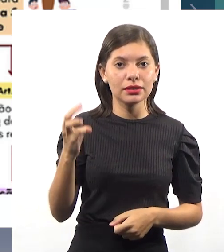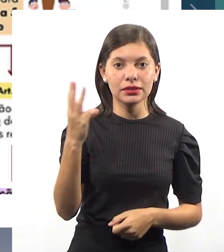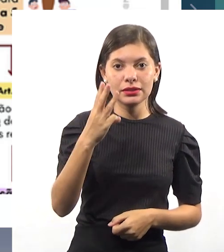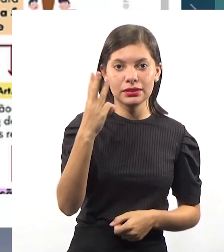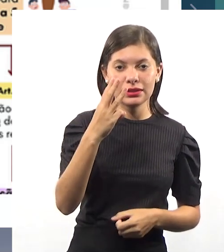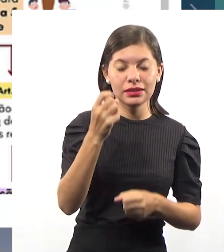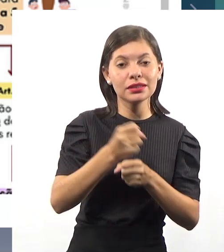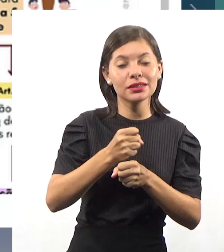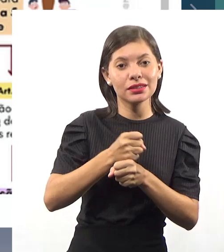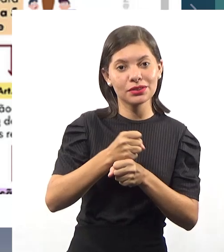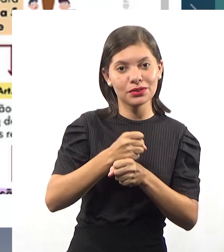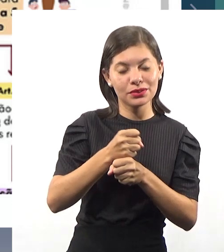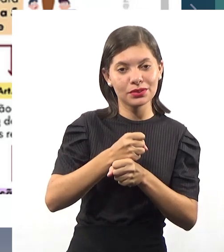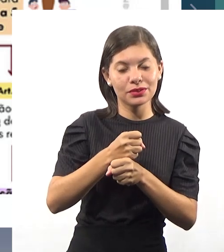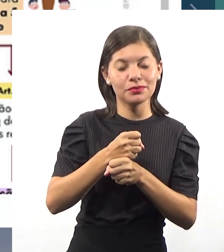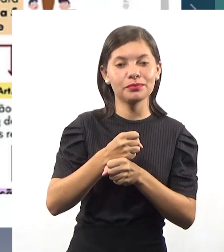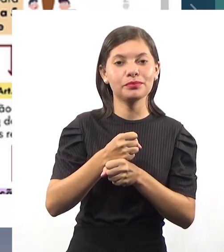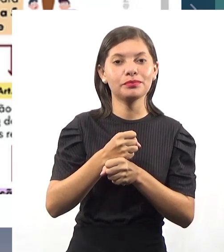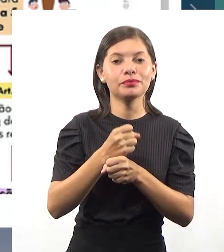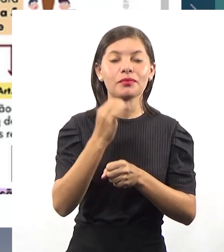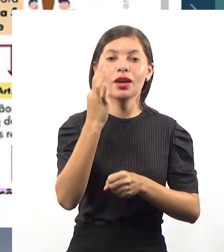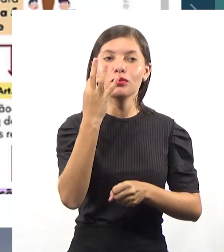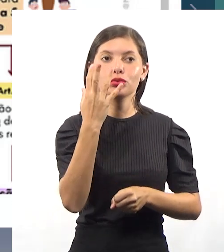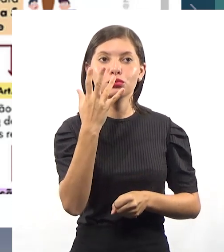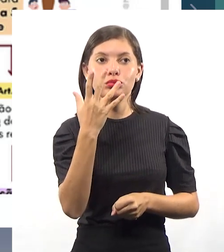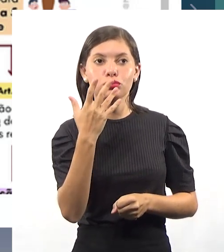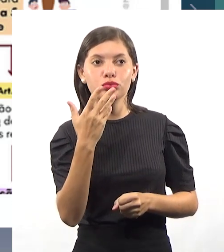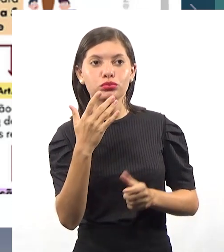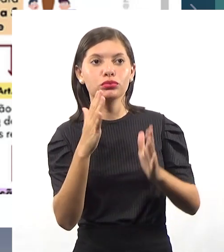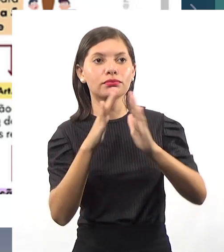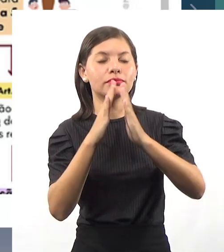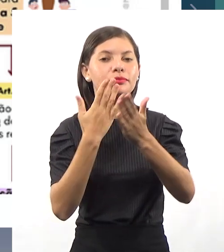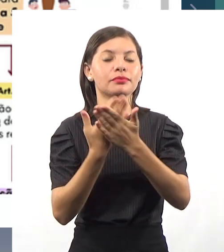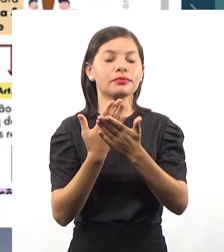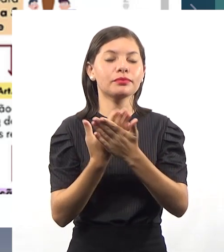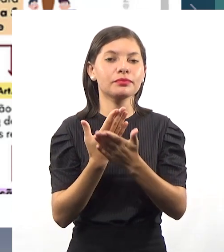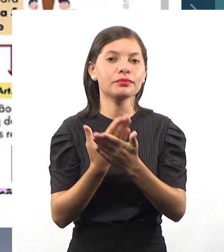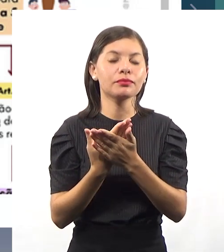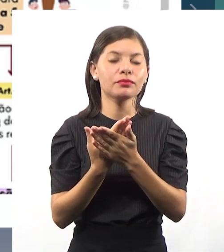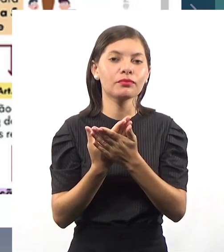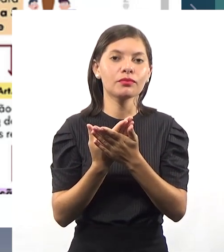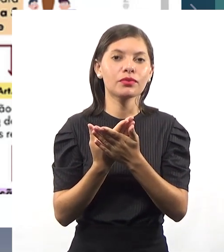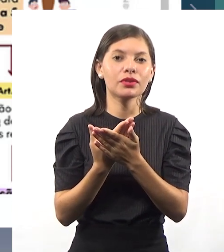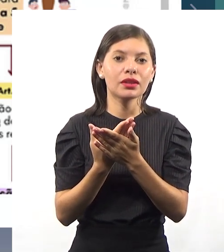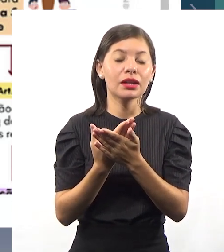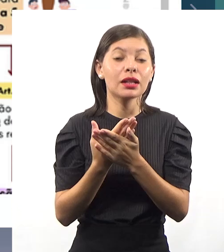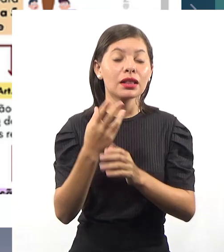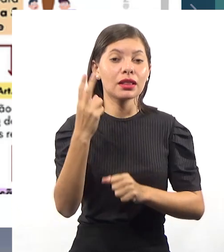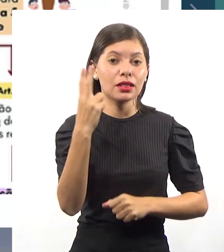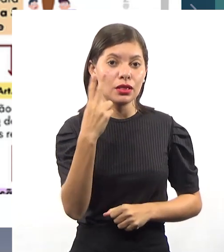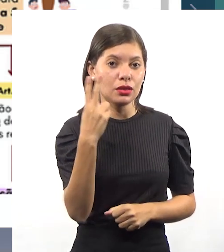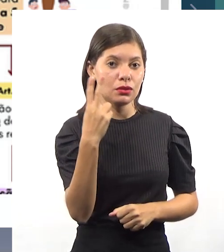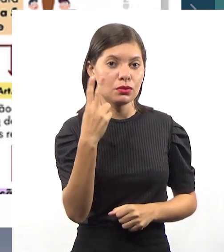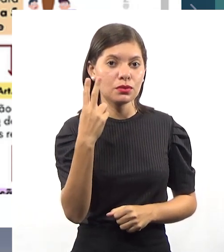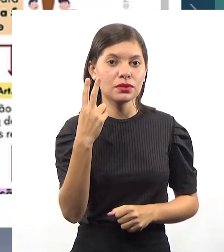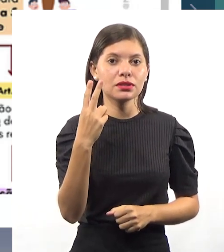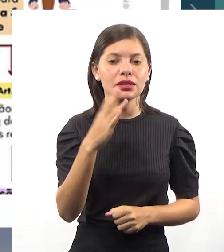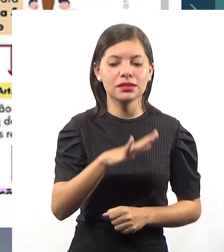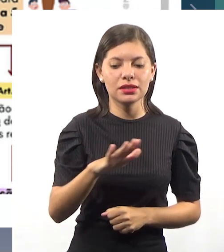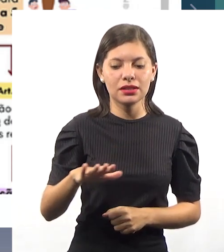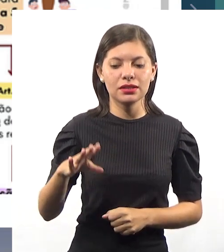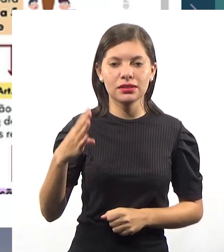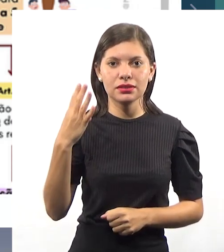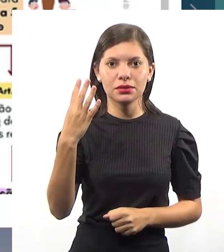que é a pré-escola 1, que são as creches. E a pré-escola, que é a etapa 2, para as crianças